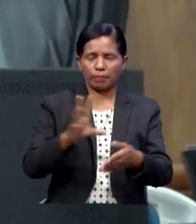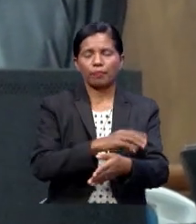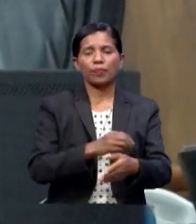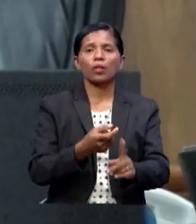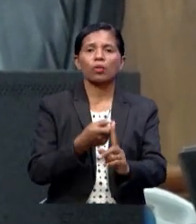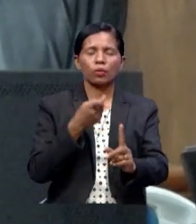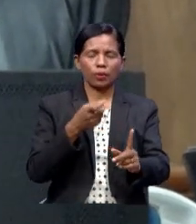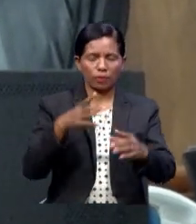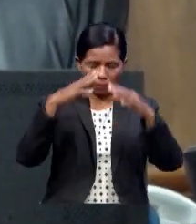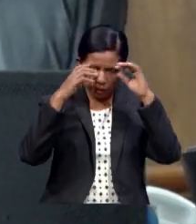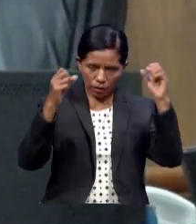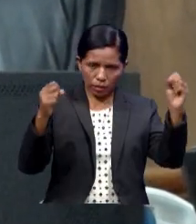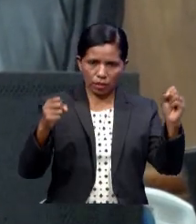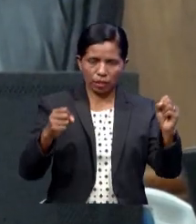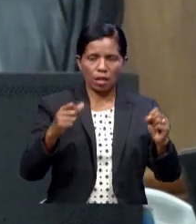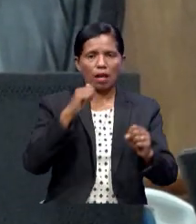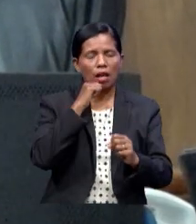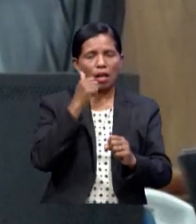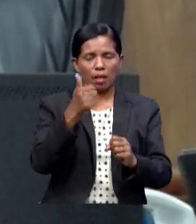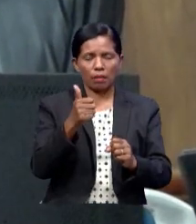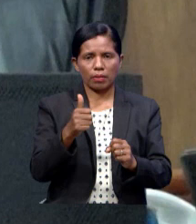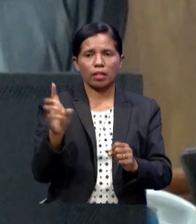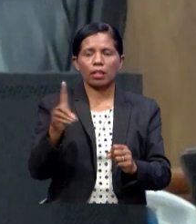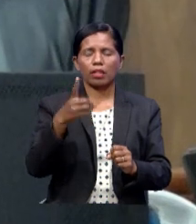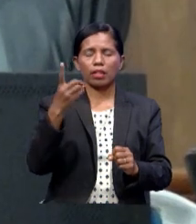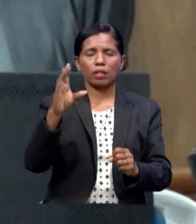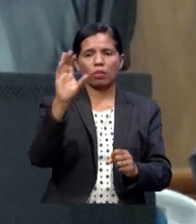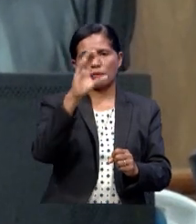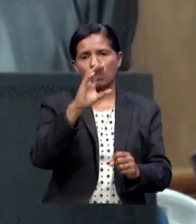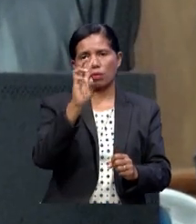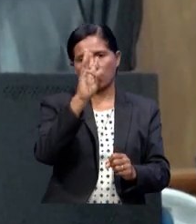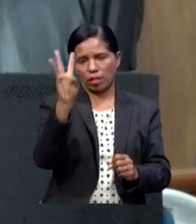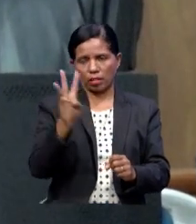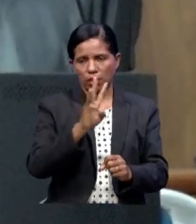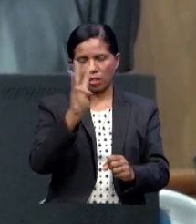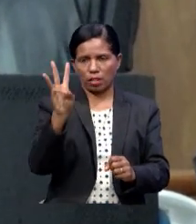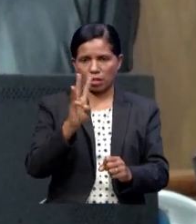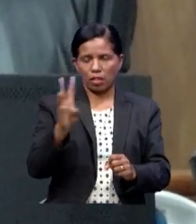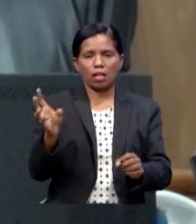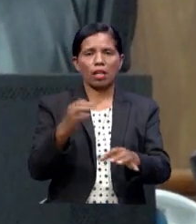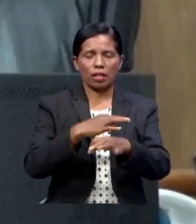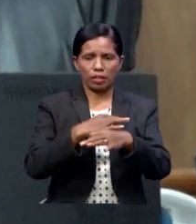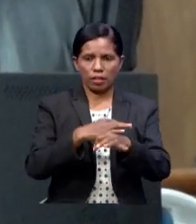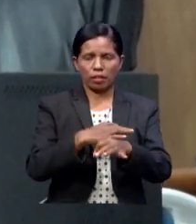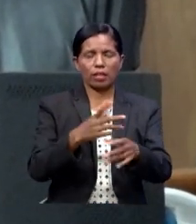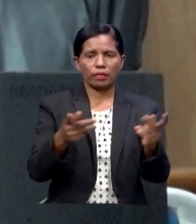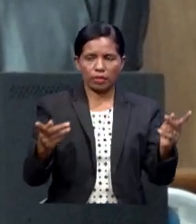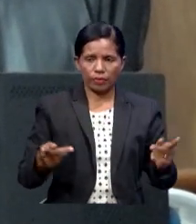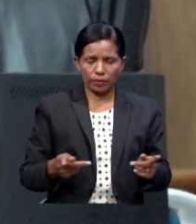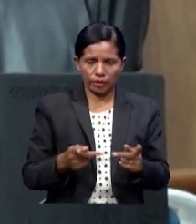comissão a bandader quarta-feira bela haria redação e